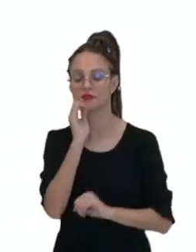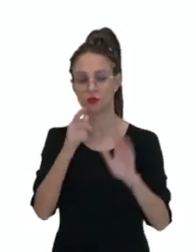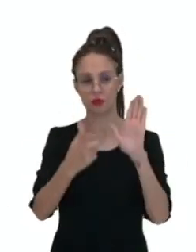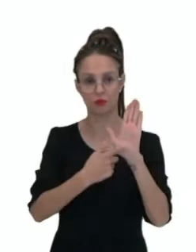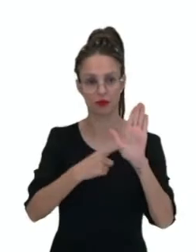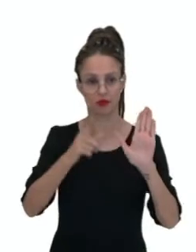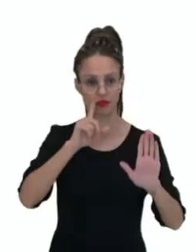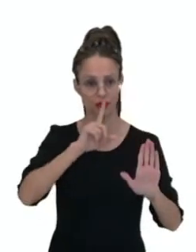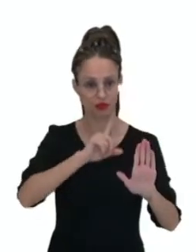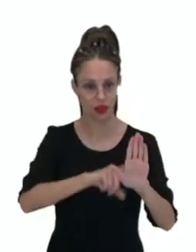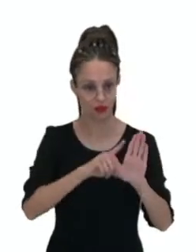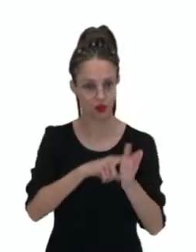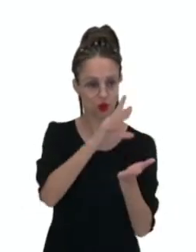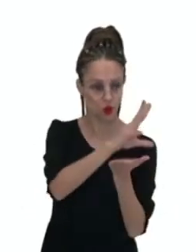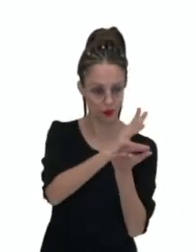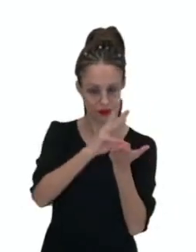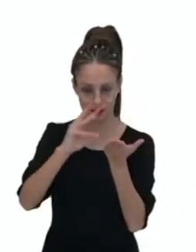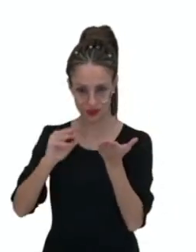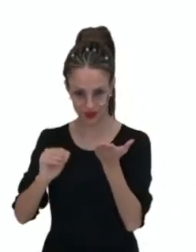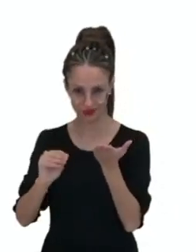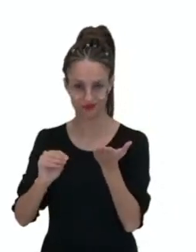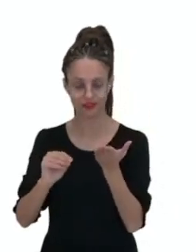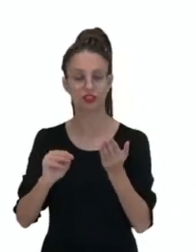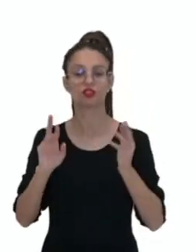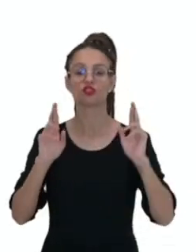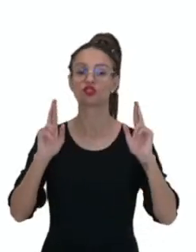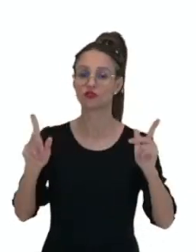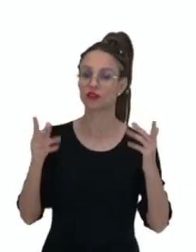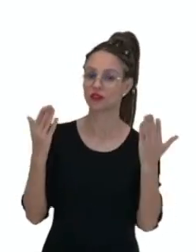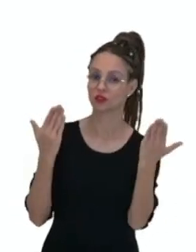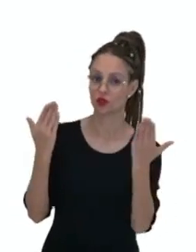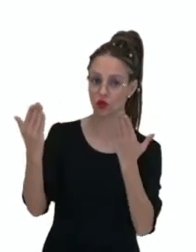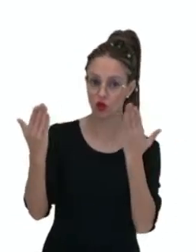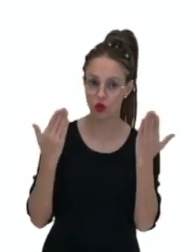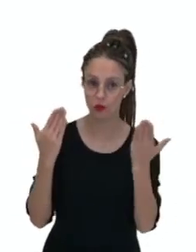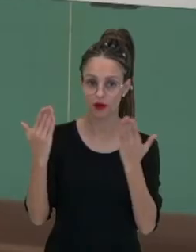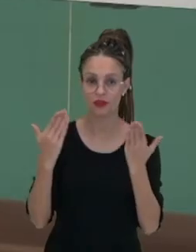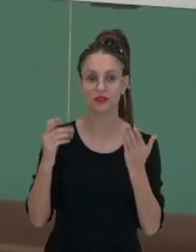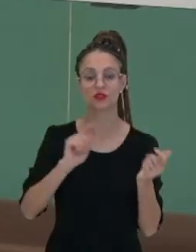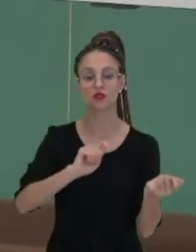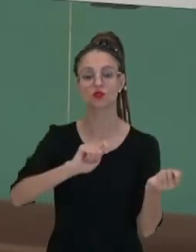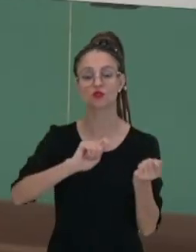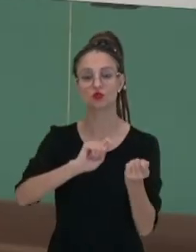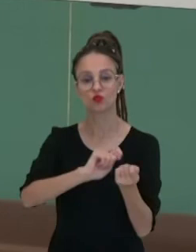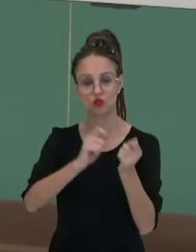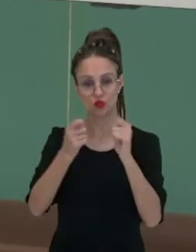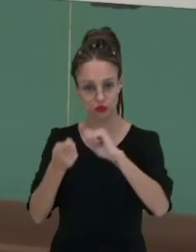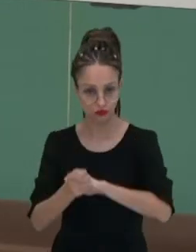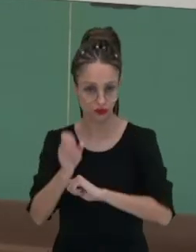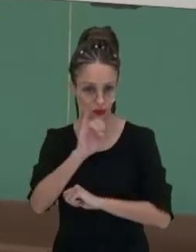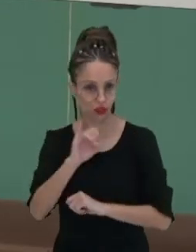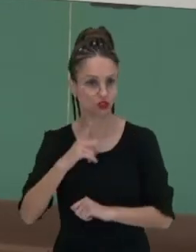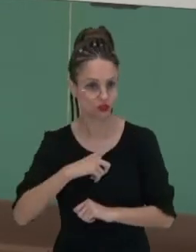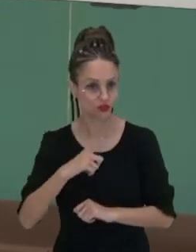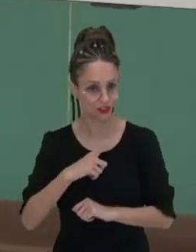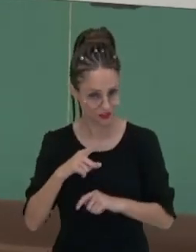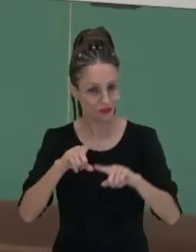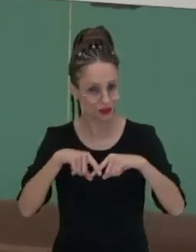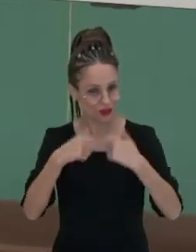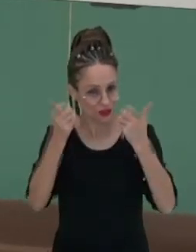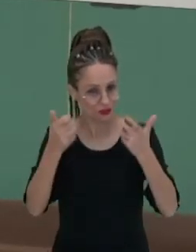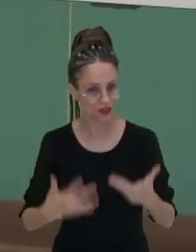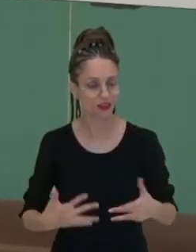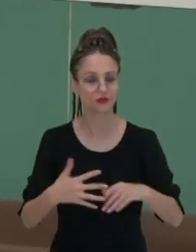metáfora, aproveitando para diferenciá-la de comparação, transcrevendo alguma se houver. Viu por que eu expliquei